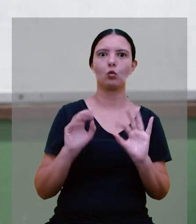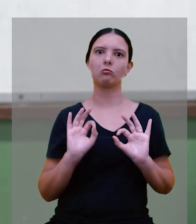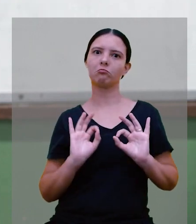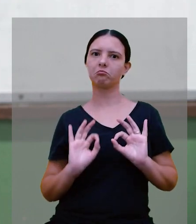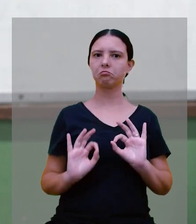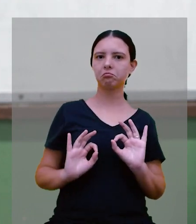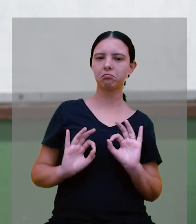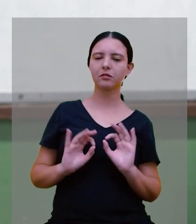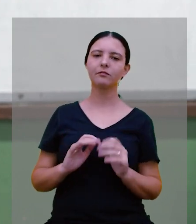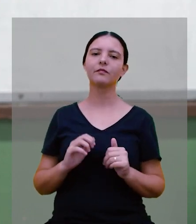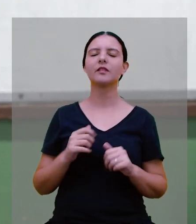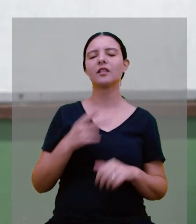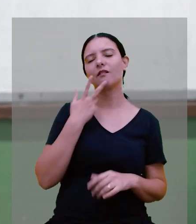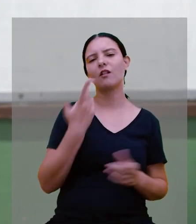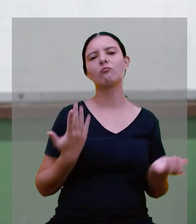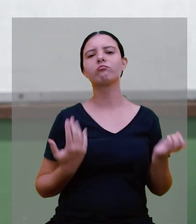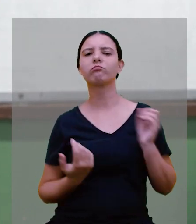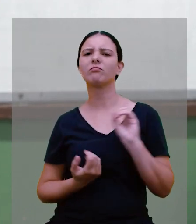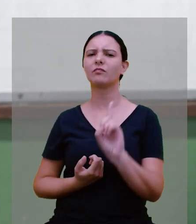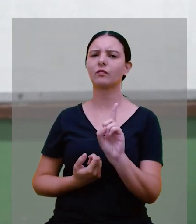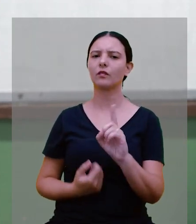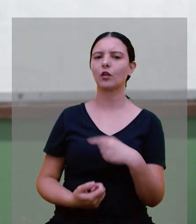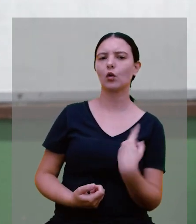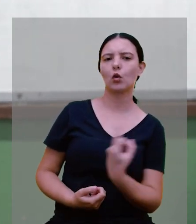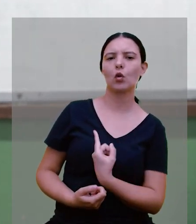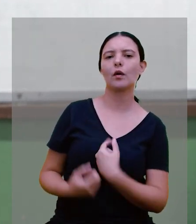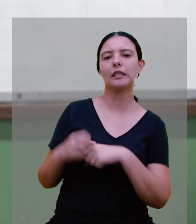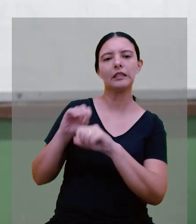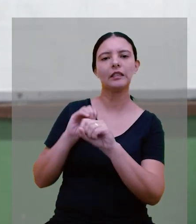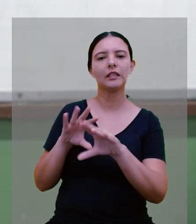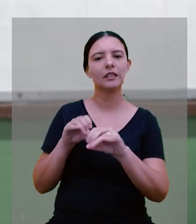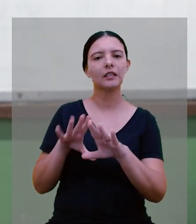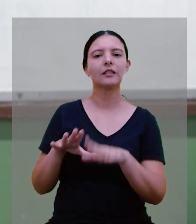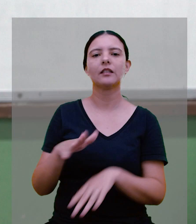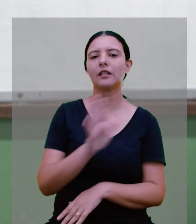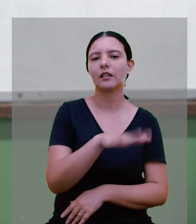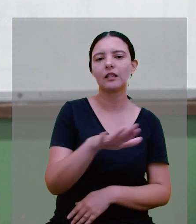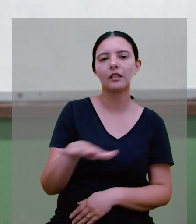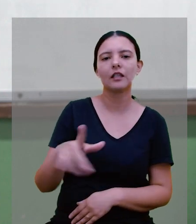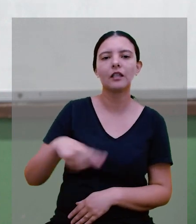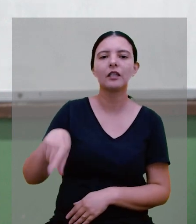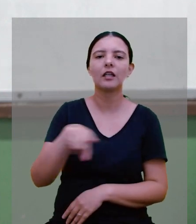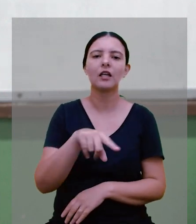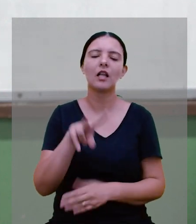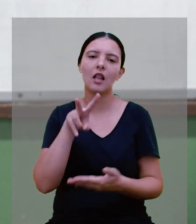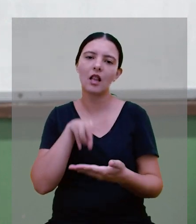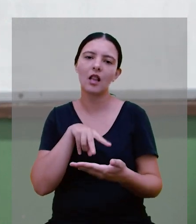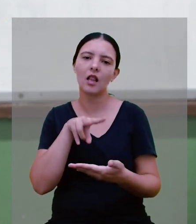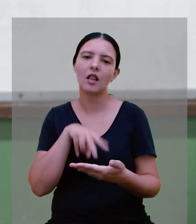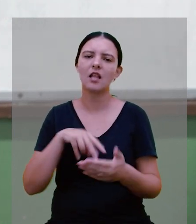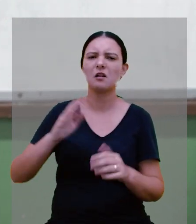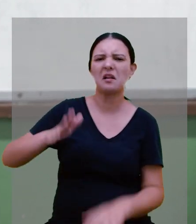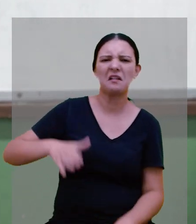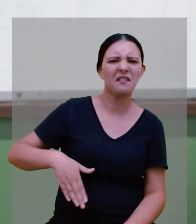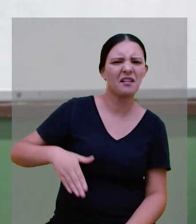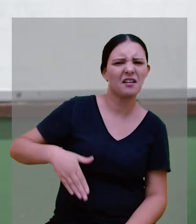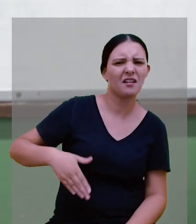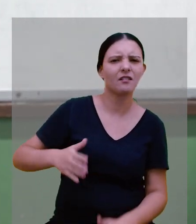acadêmicos, cheios de pose. E ele falou, nós precisamos ensinar para os meninos a leitura